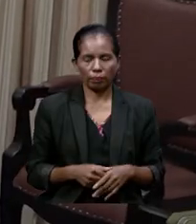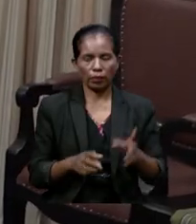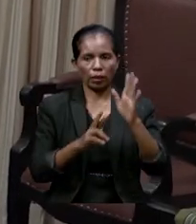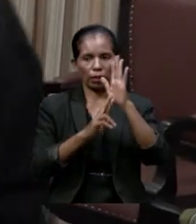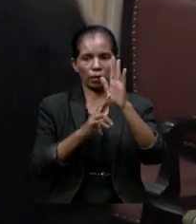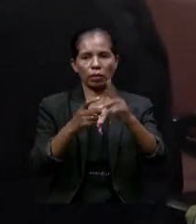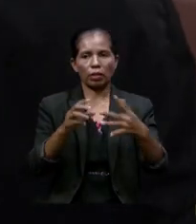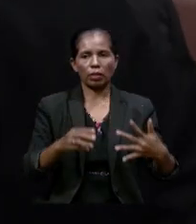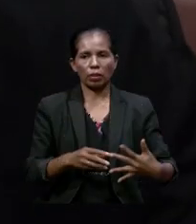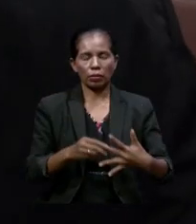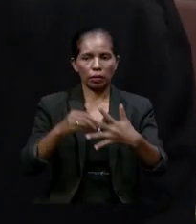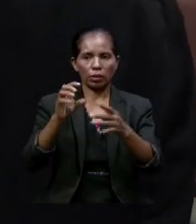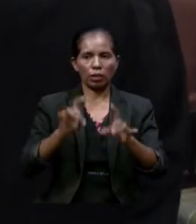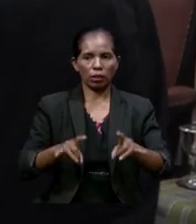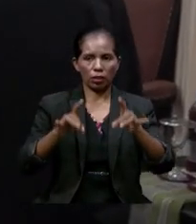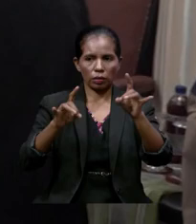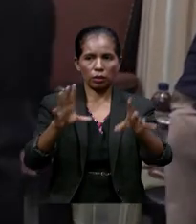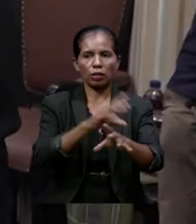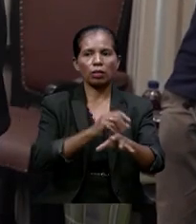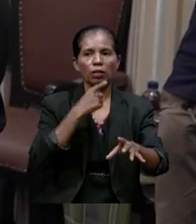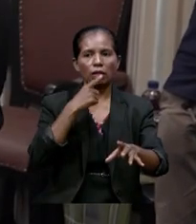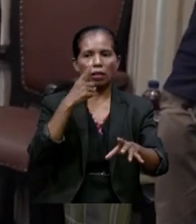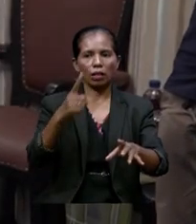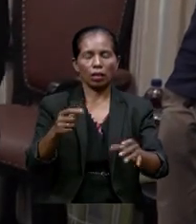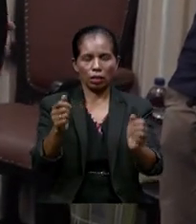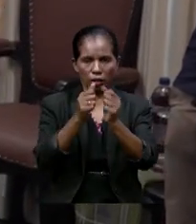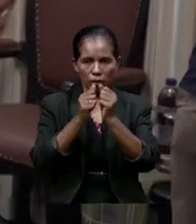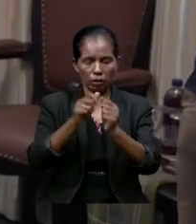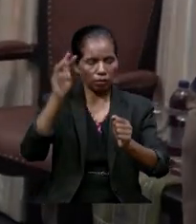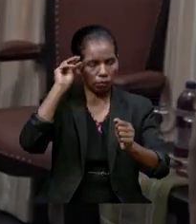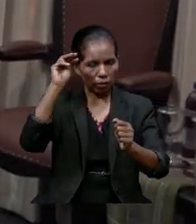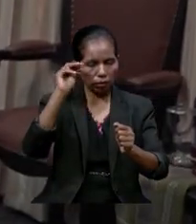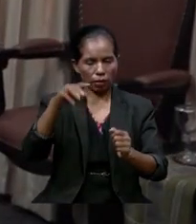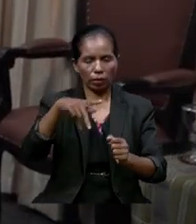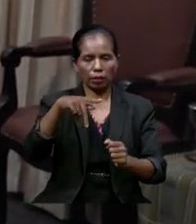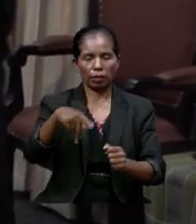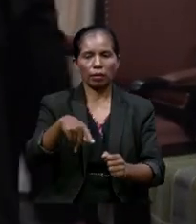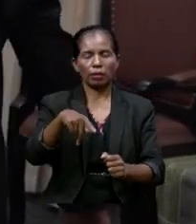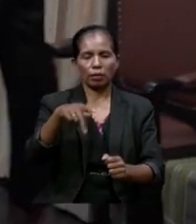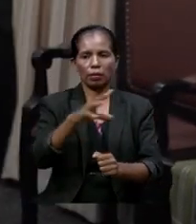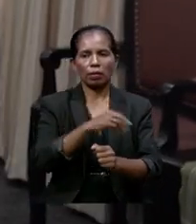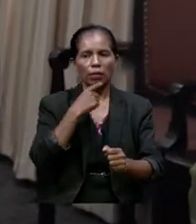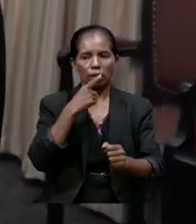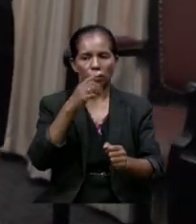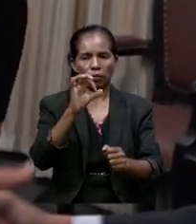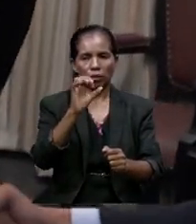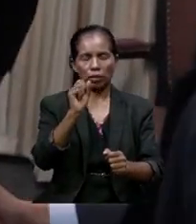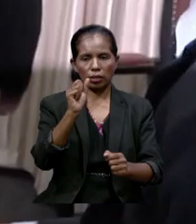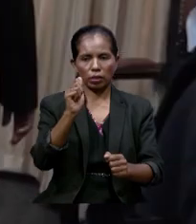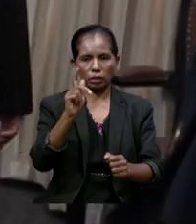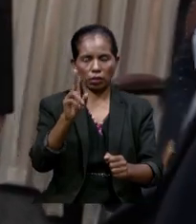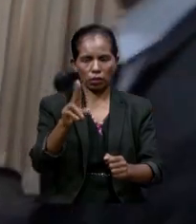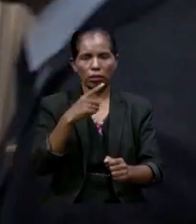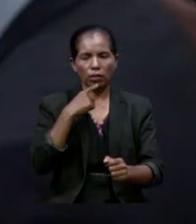Representante especial Austrália ba Greater Sunrise, nebe acompanha husi ministro petróleo no recursos minerais Francisco da Costa